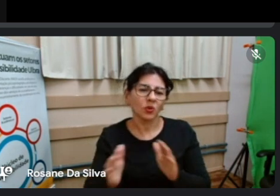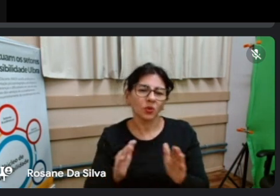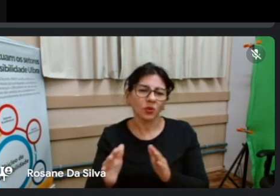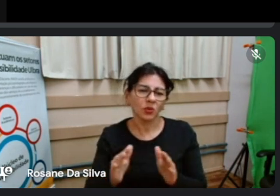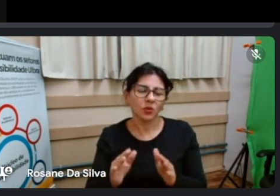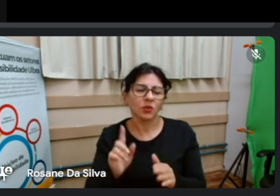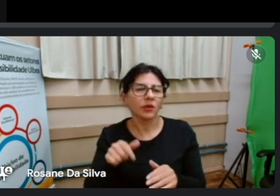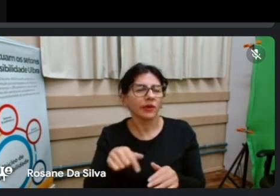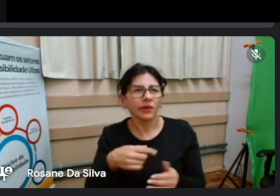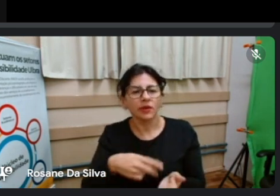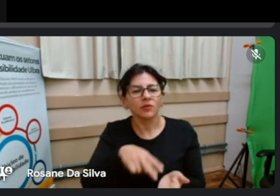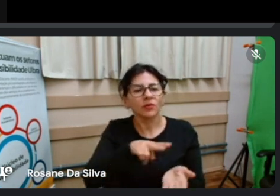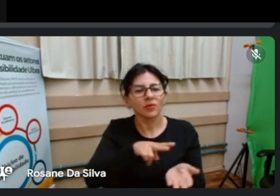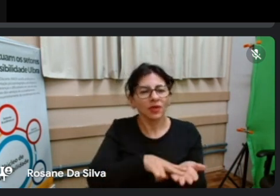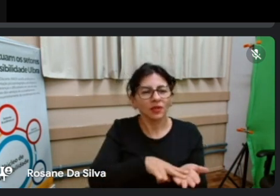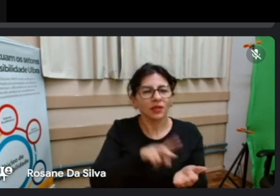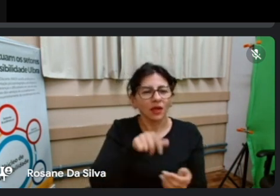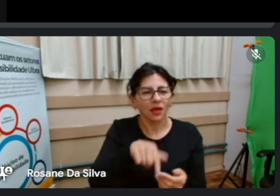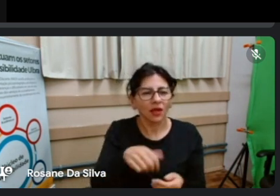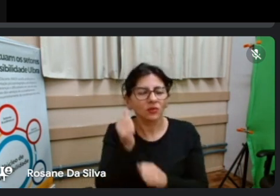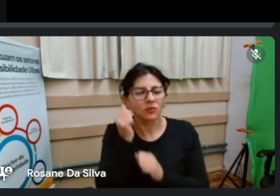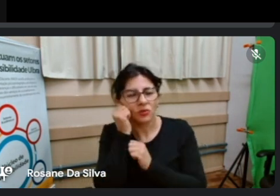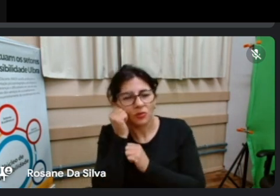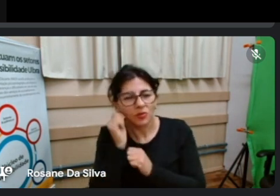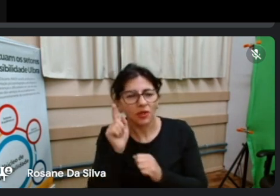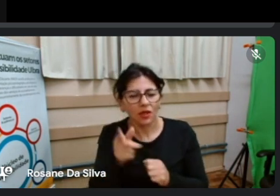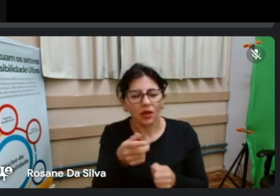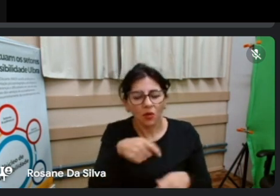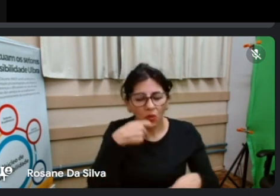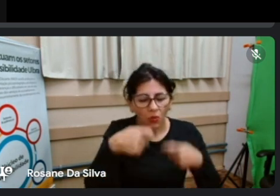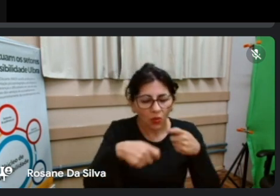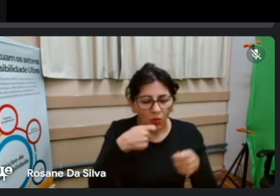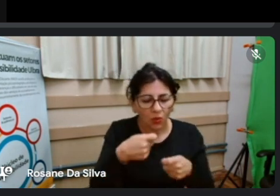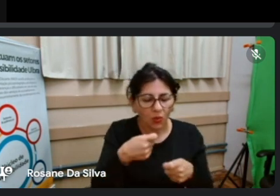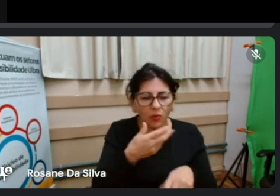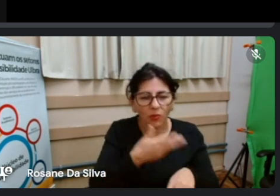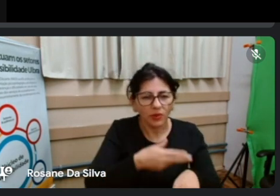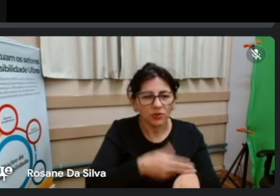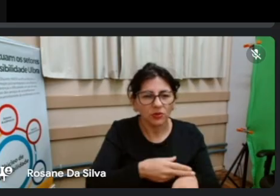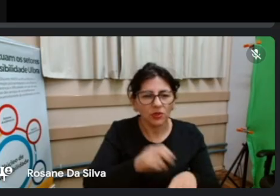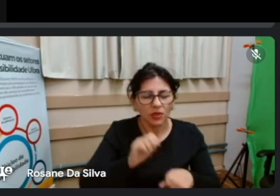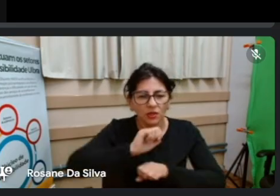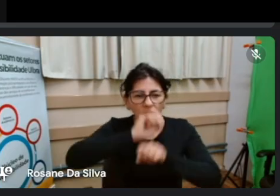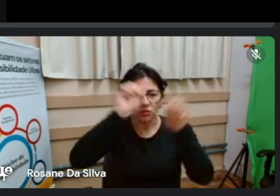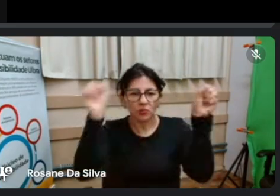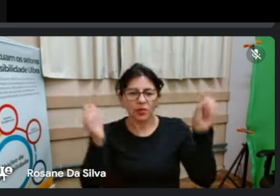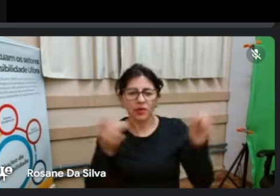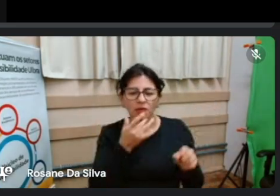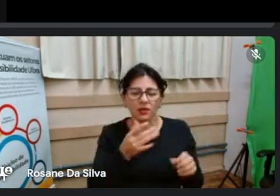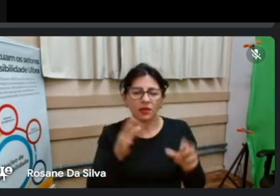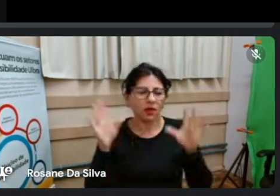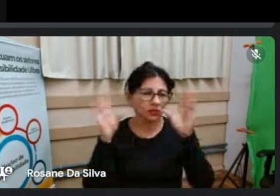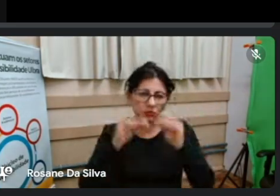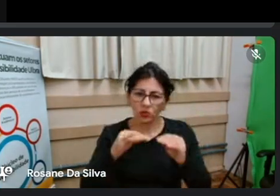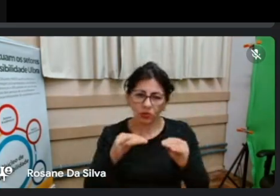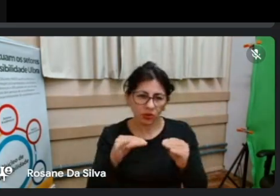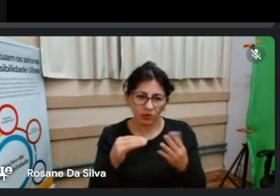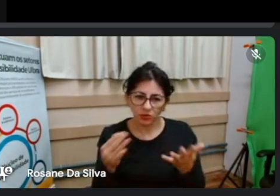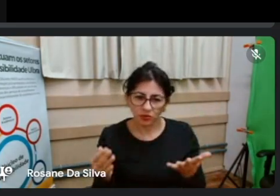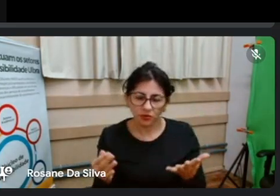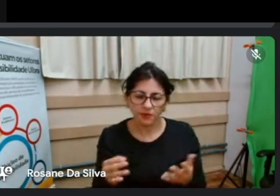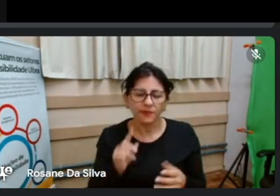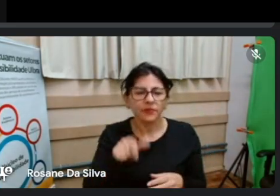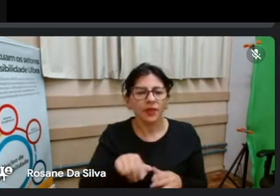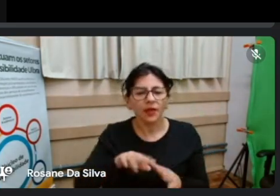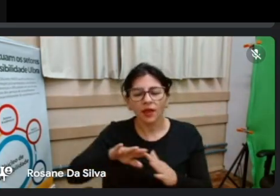deitar é ao dormir é ao almoçar eh eh de manhã de tarde de noite eh então é na